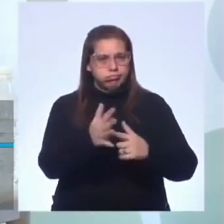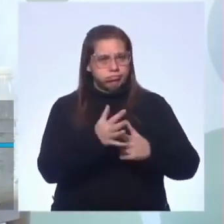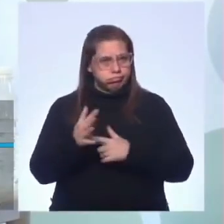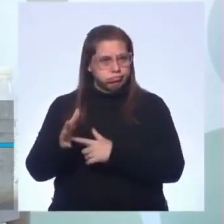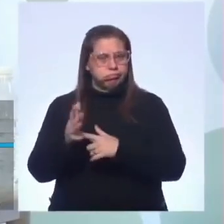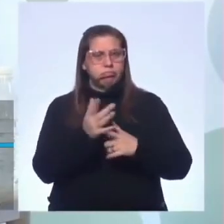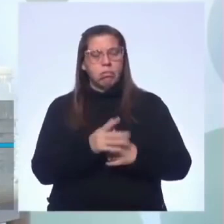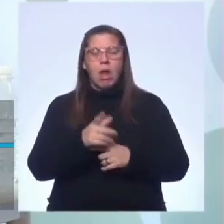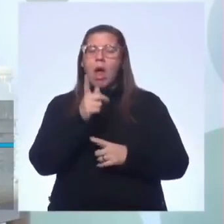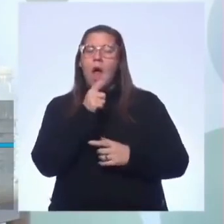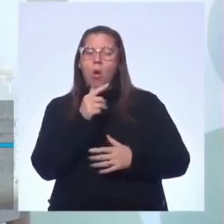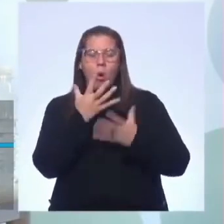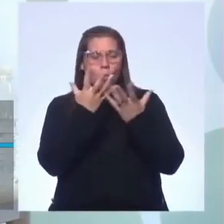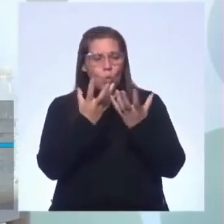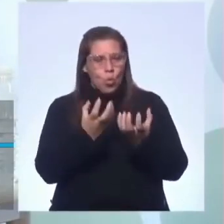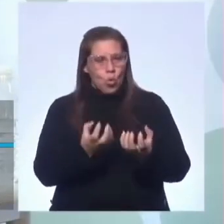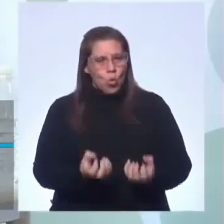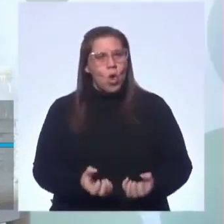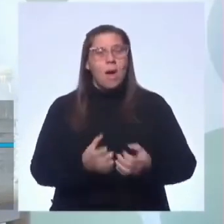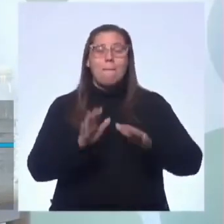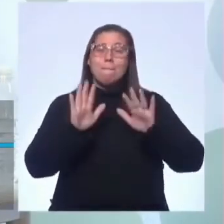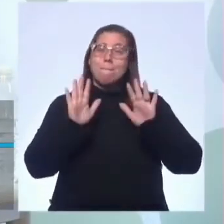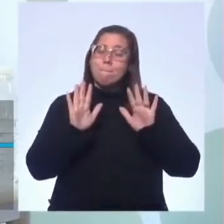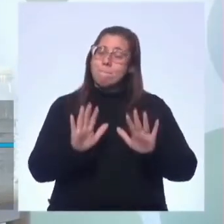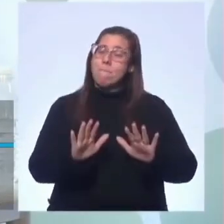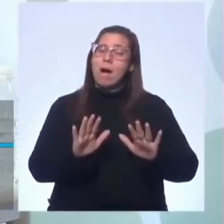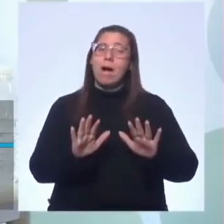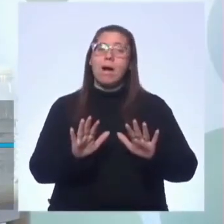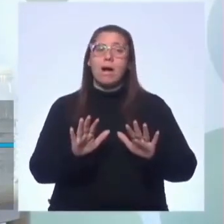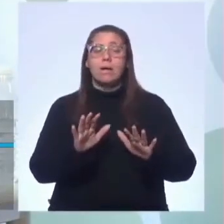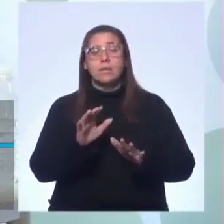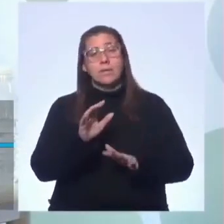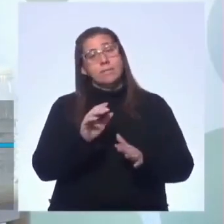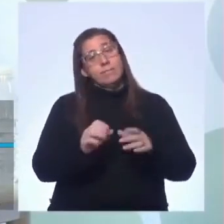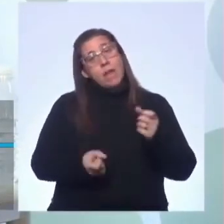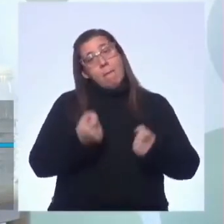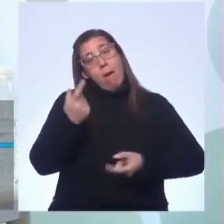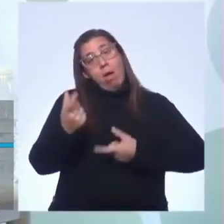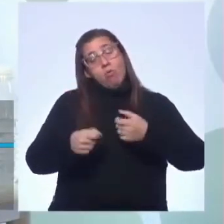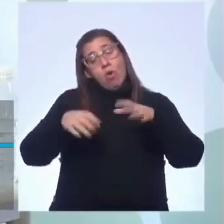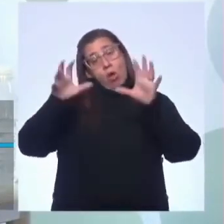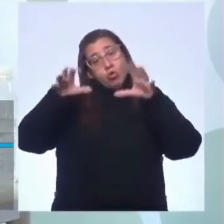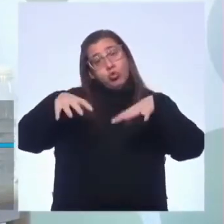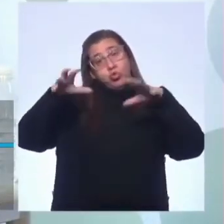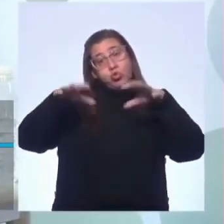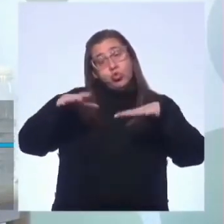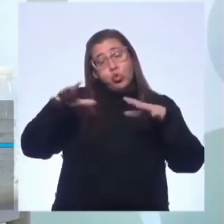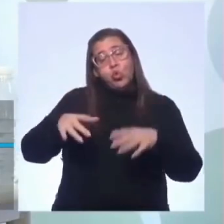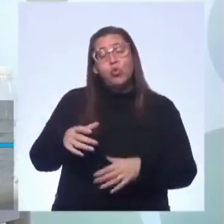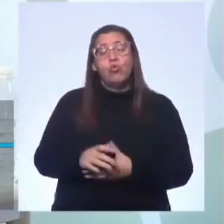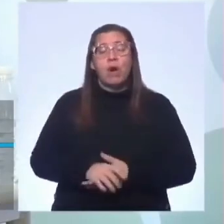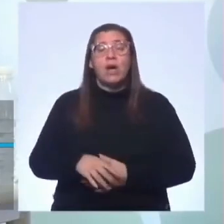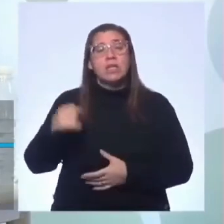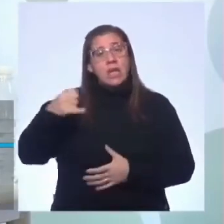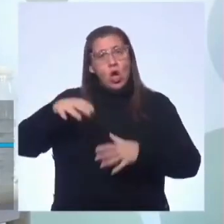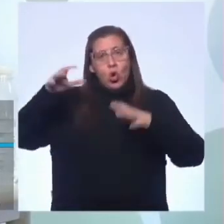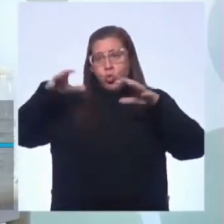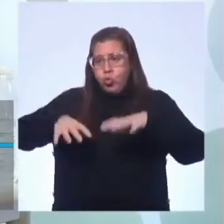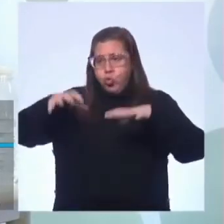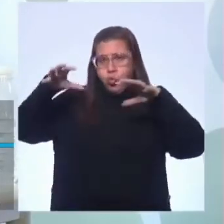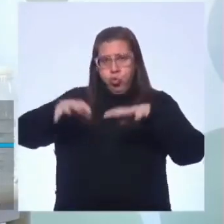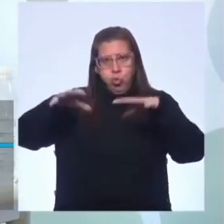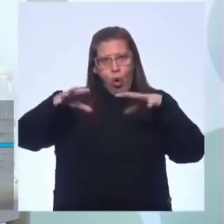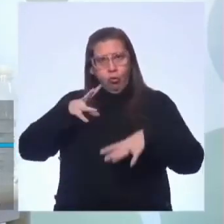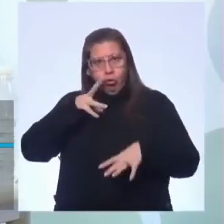de água, né, parcialmente, porque depende também da quantidade de chuvas. Se chove aí, né,